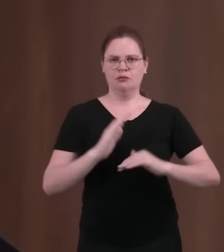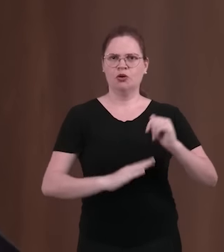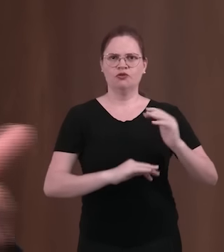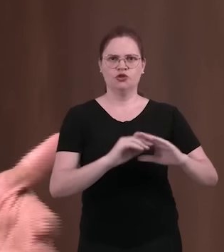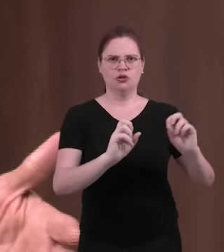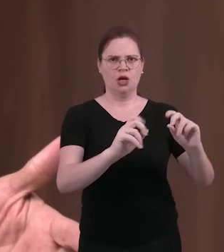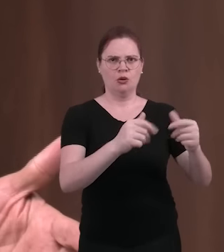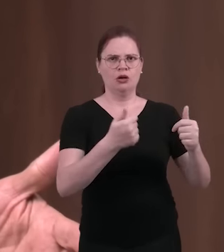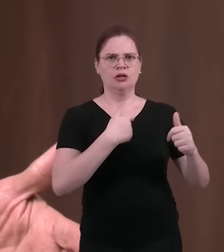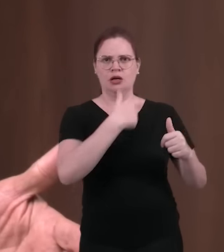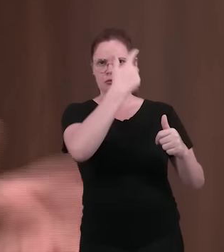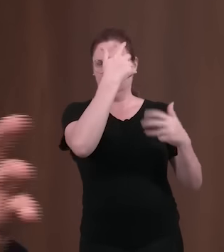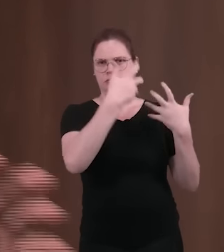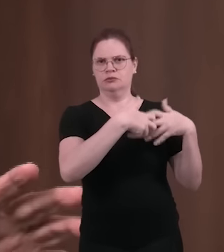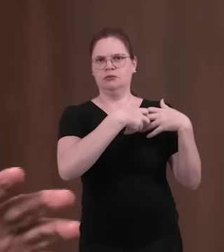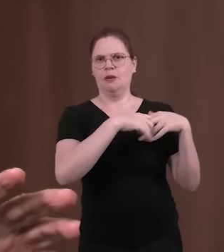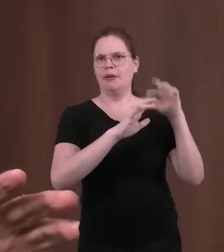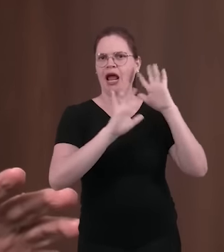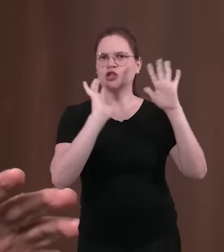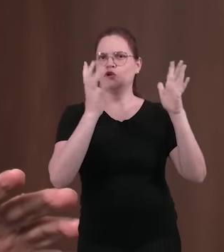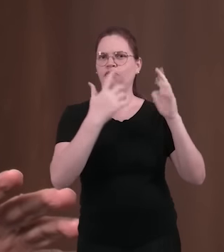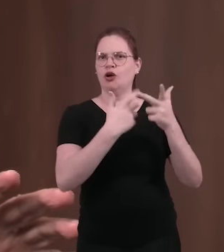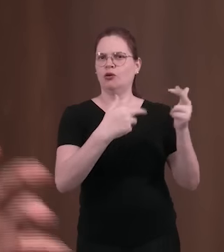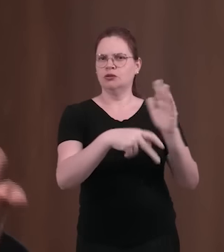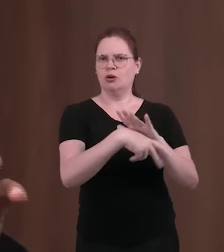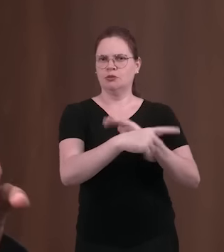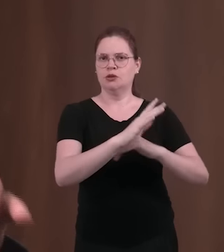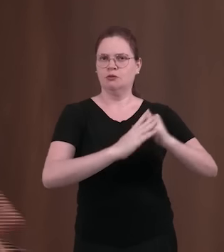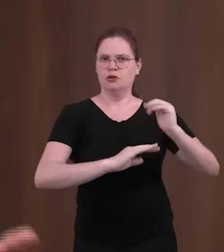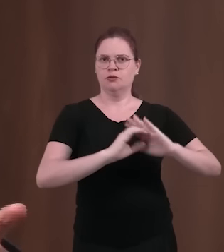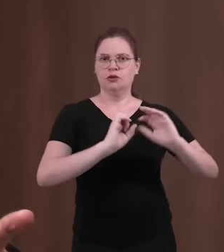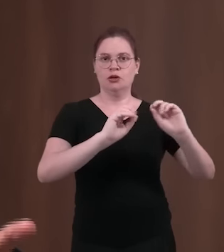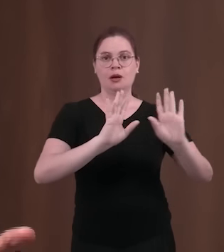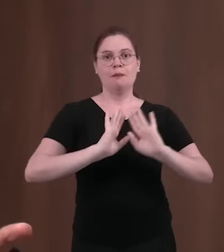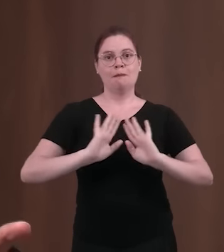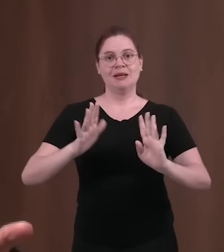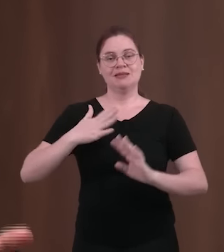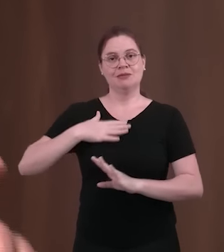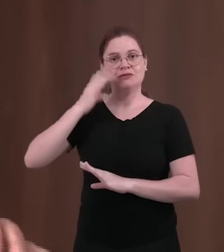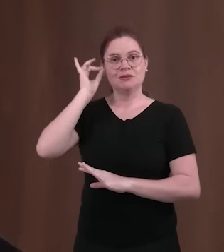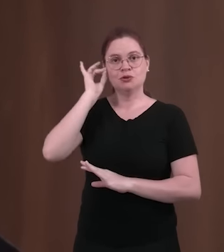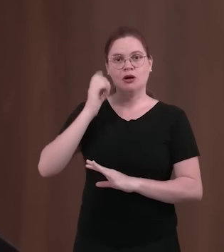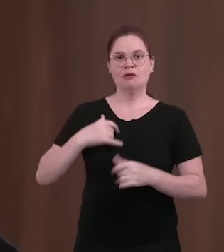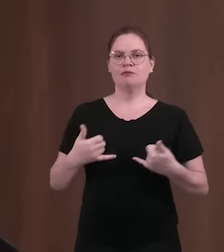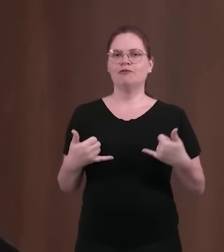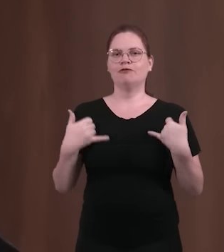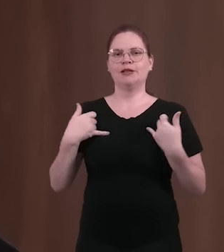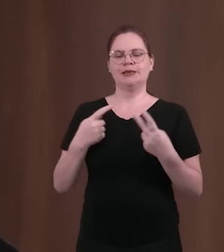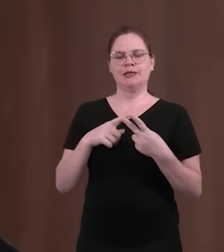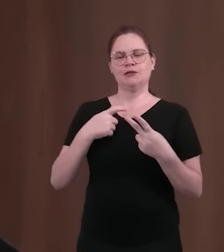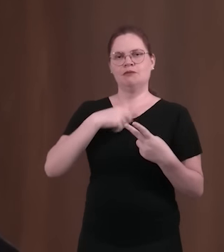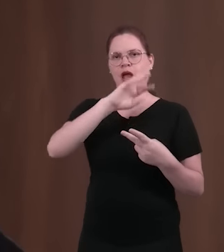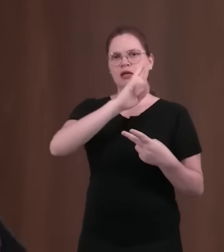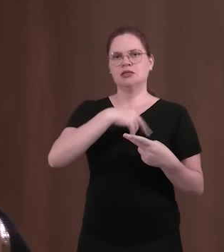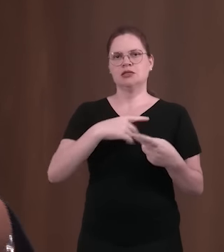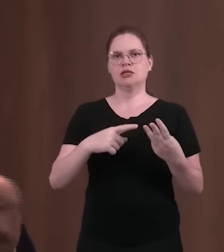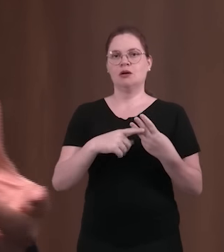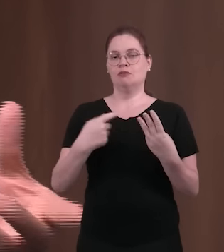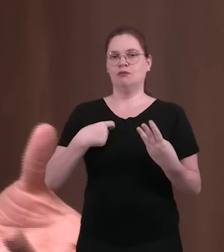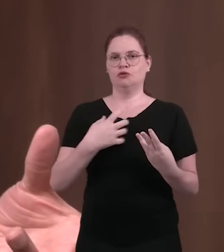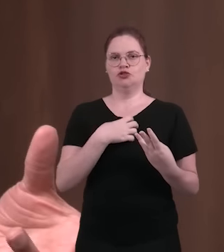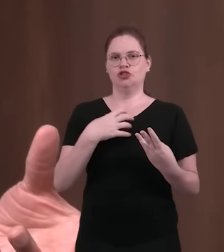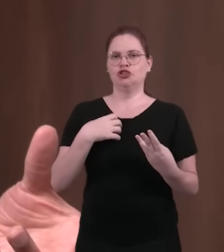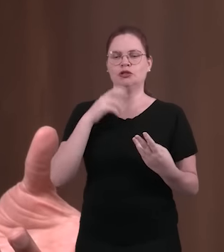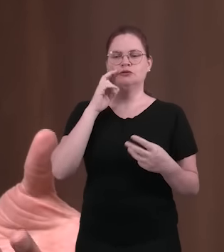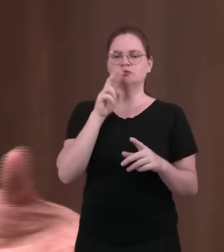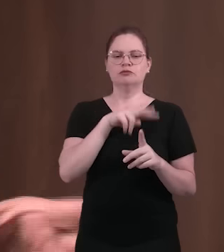para resolver várias coisas. Mas no campo espiritual, a minha própria vaidade, a minha razão, a minha forma de